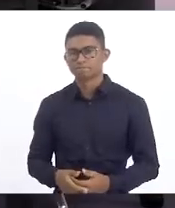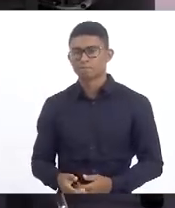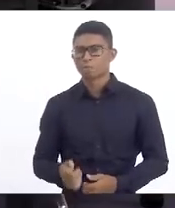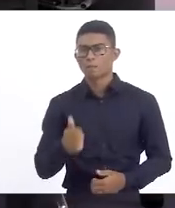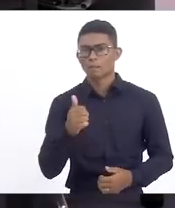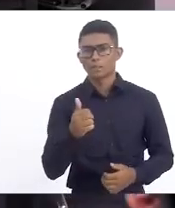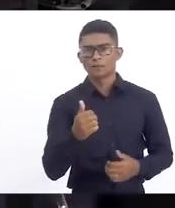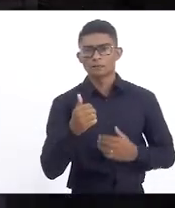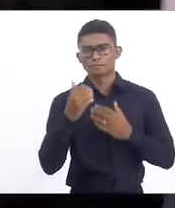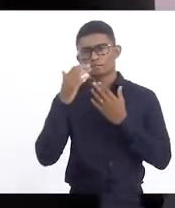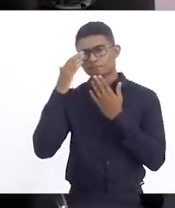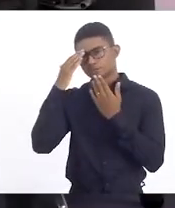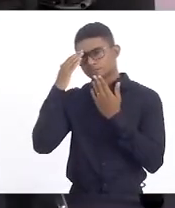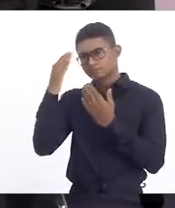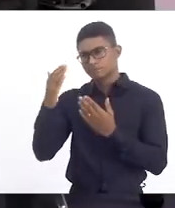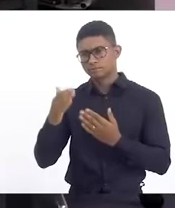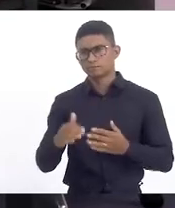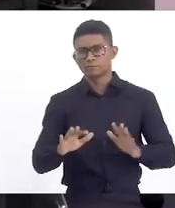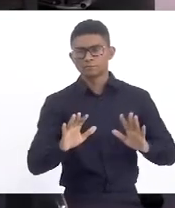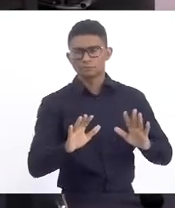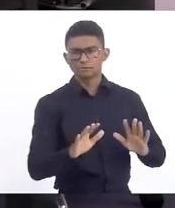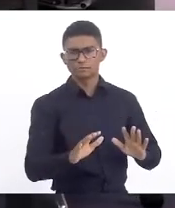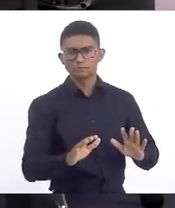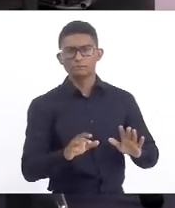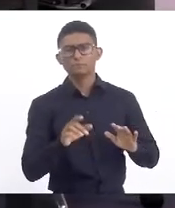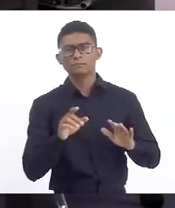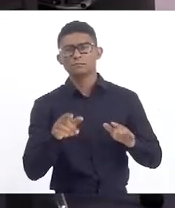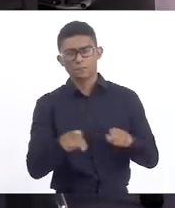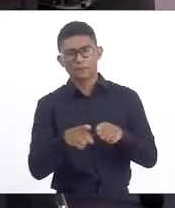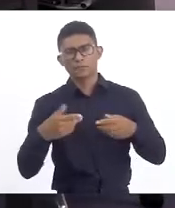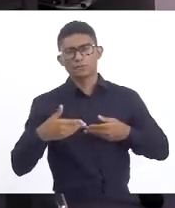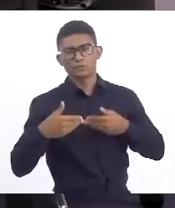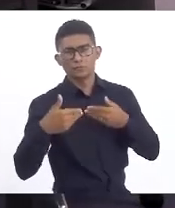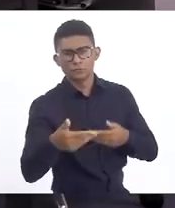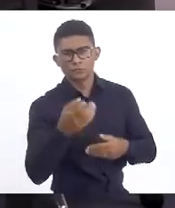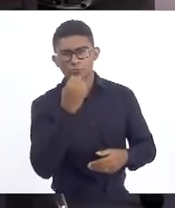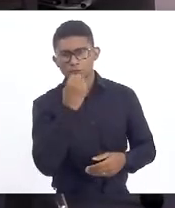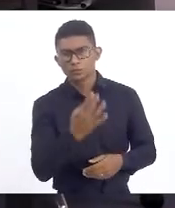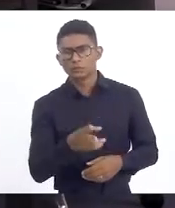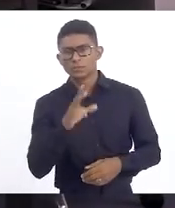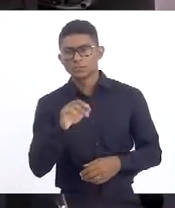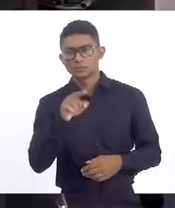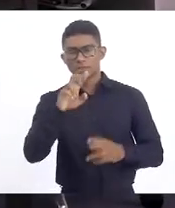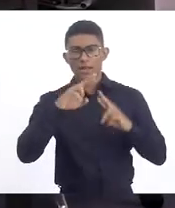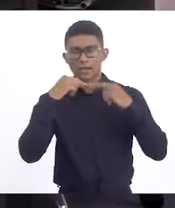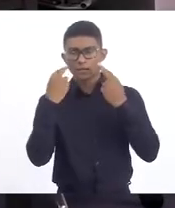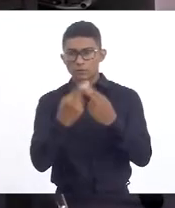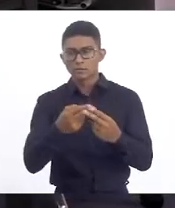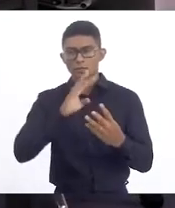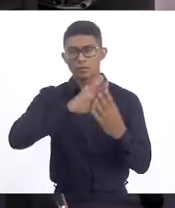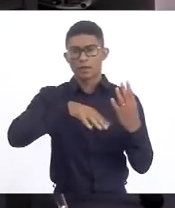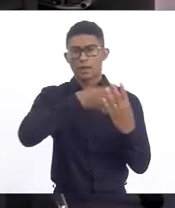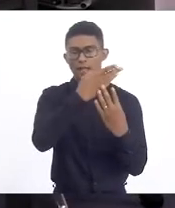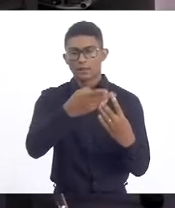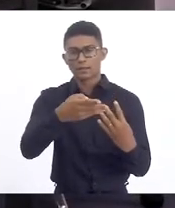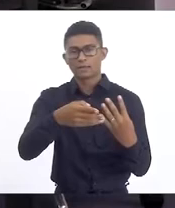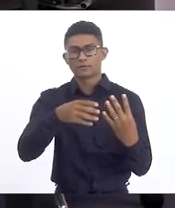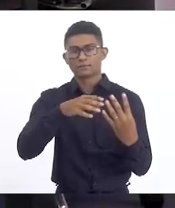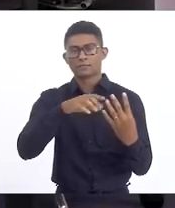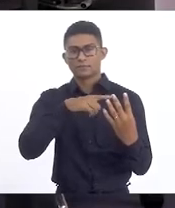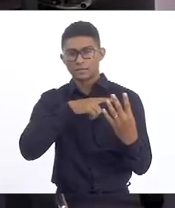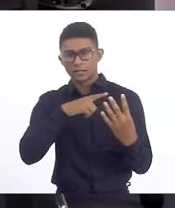só solicitar, aliás, agradecemos o convite também, se tiver um calendário de reuniões que possa nos